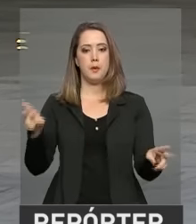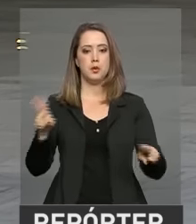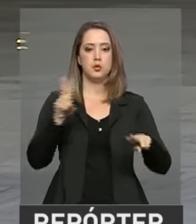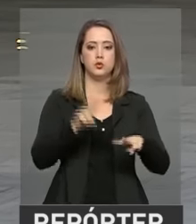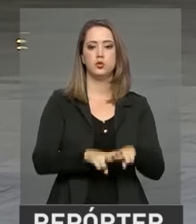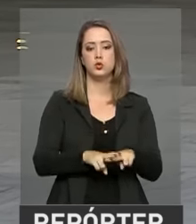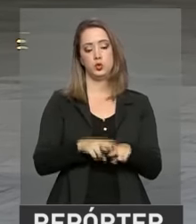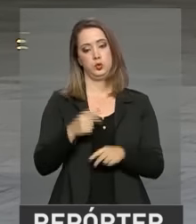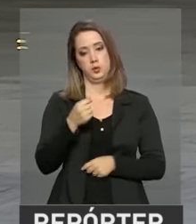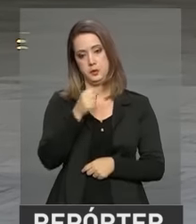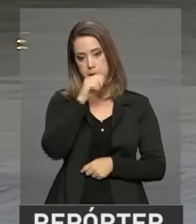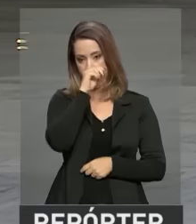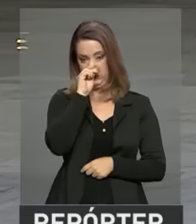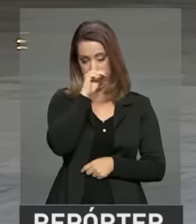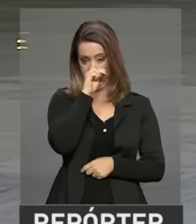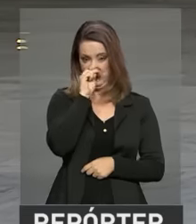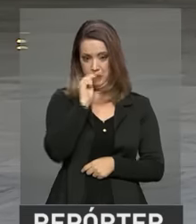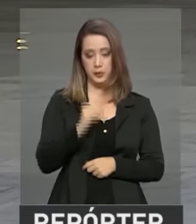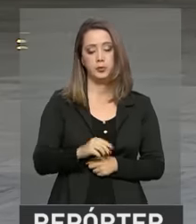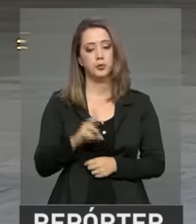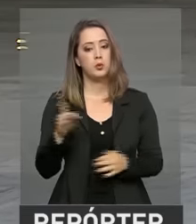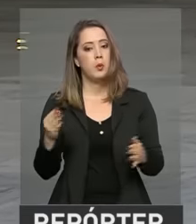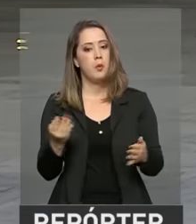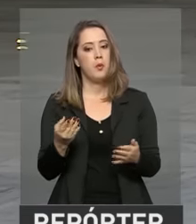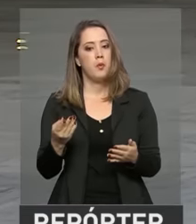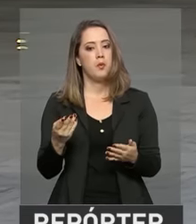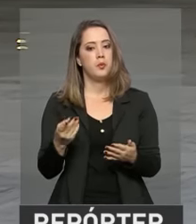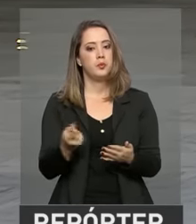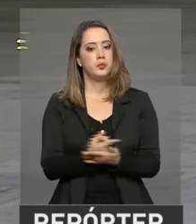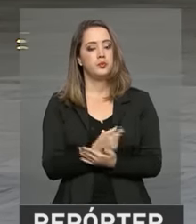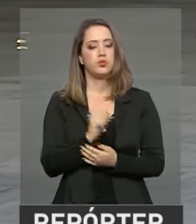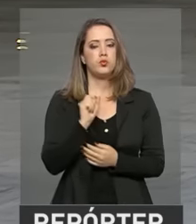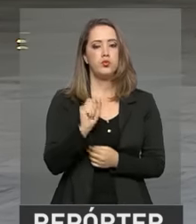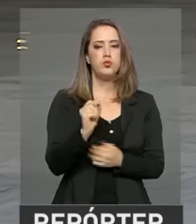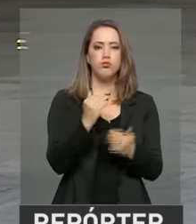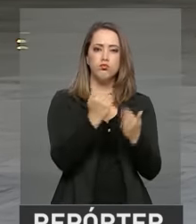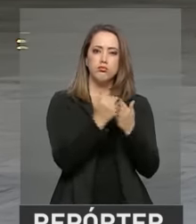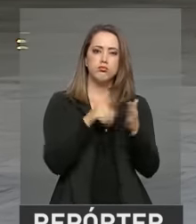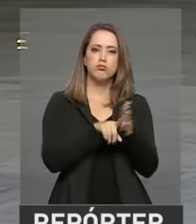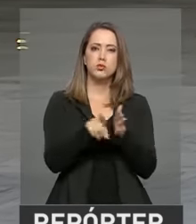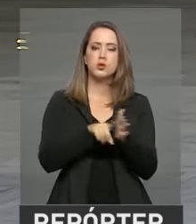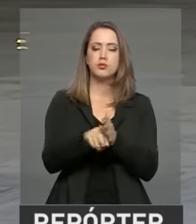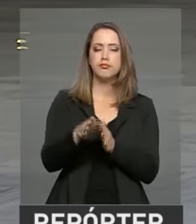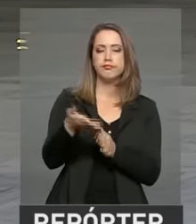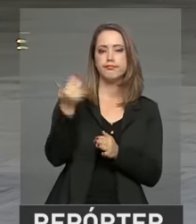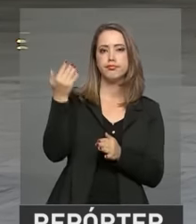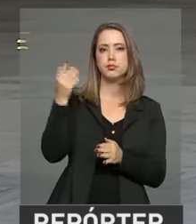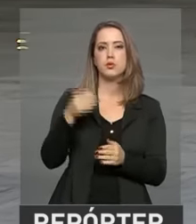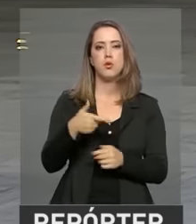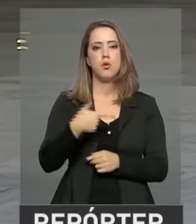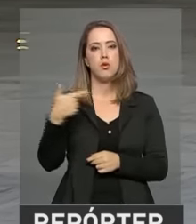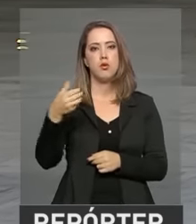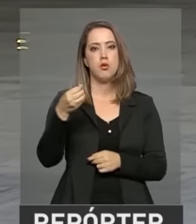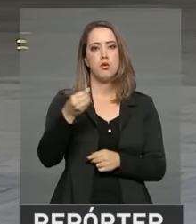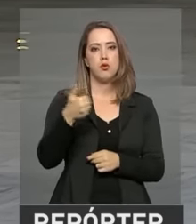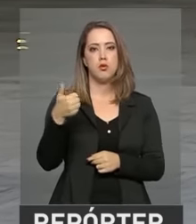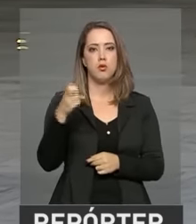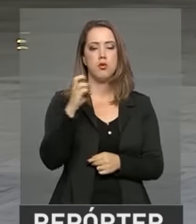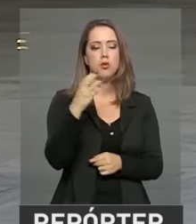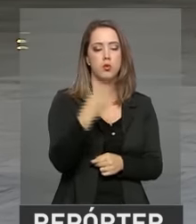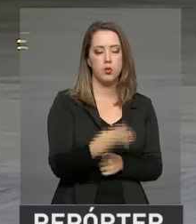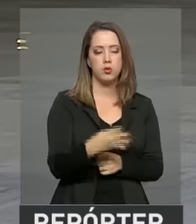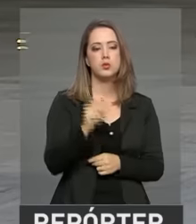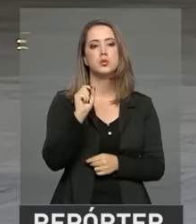acusados o último levantamento feito no Brasil em relação a estupros é de 2014 segundo o Fórum